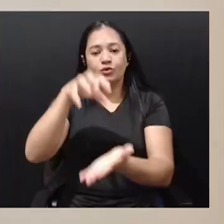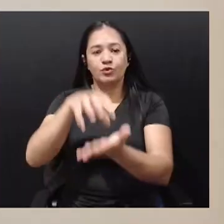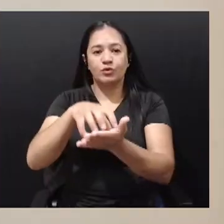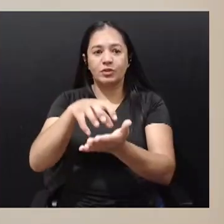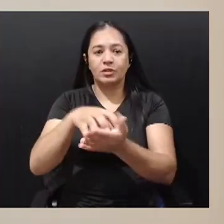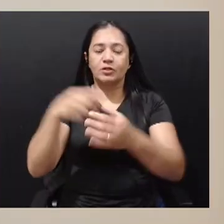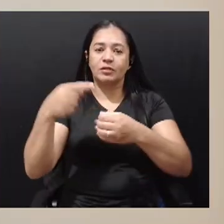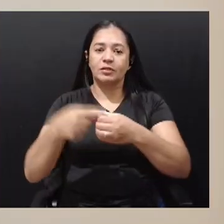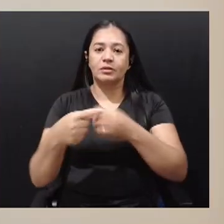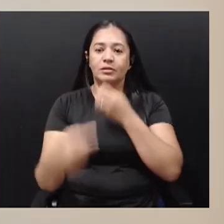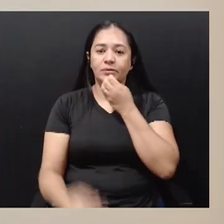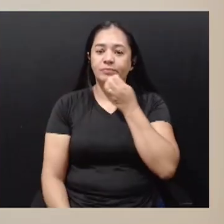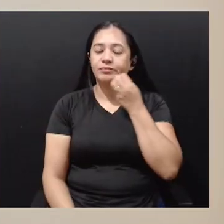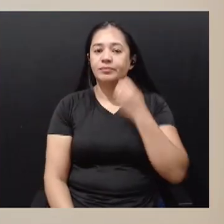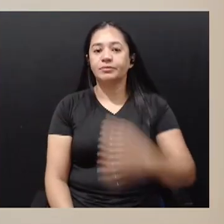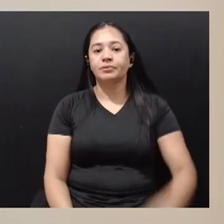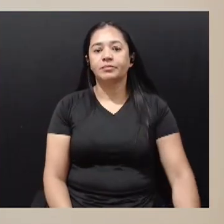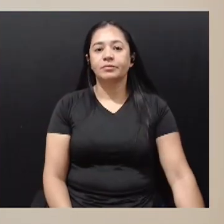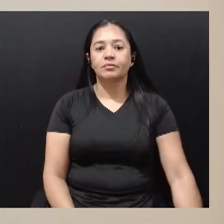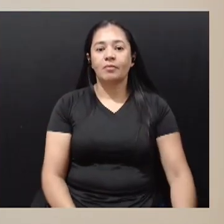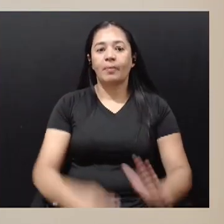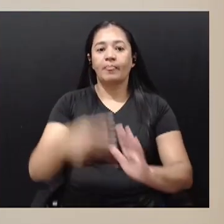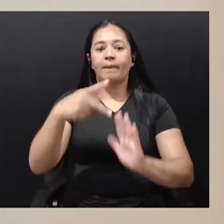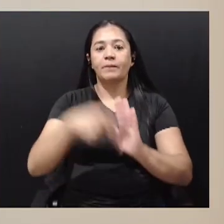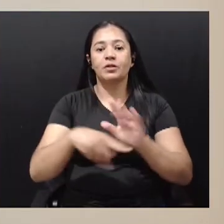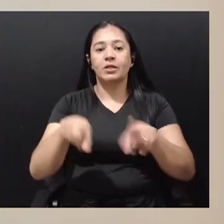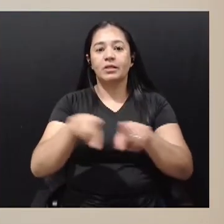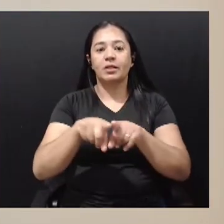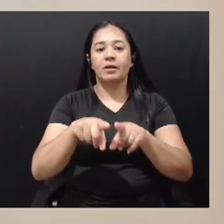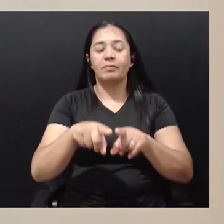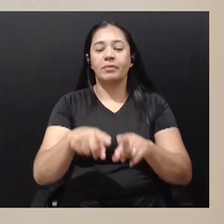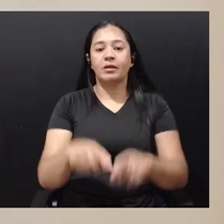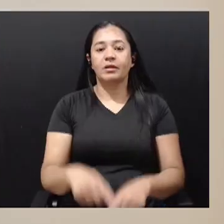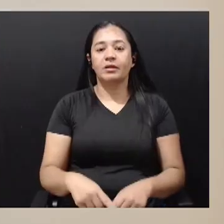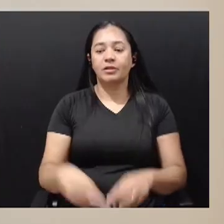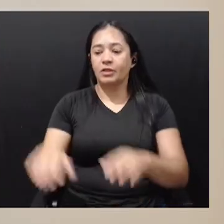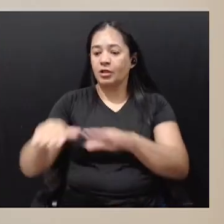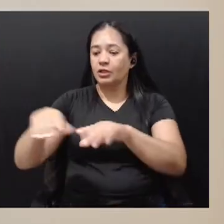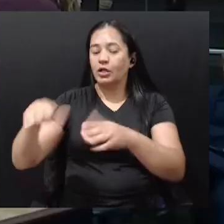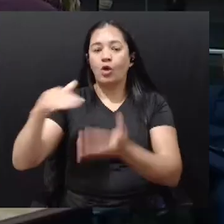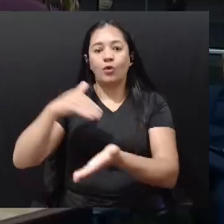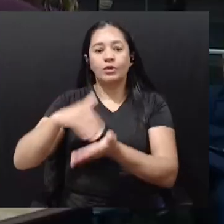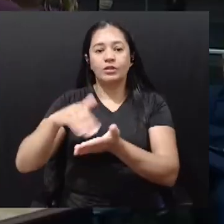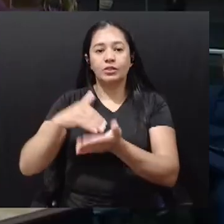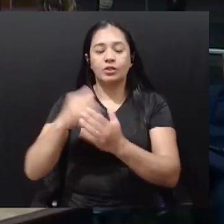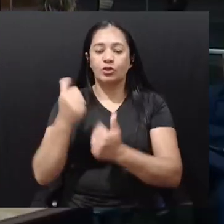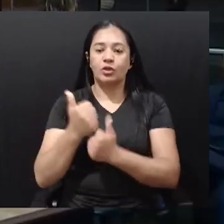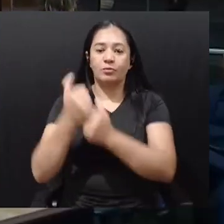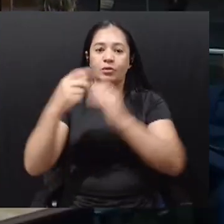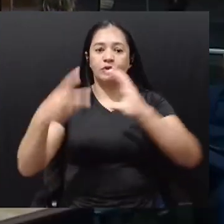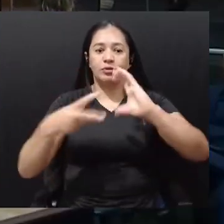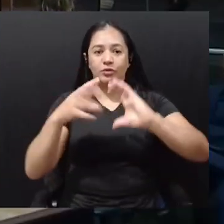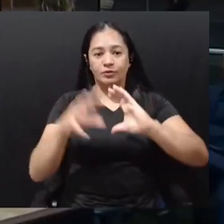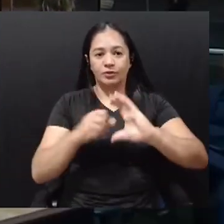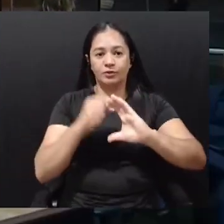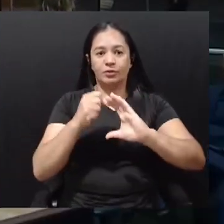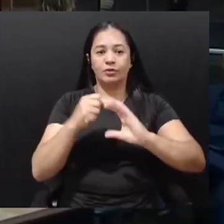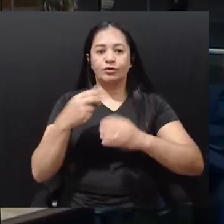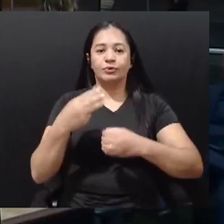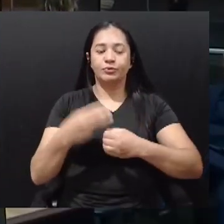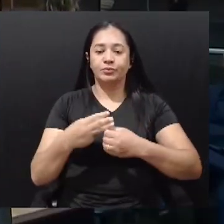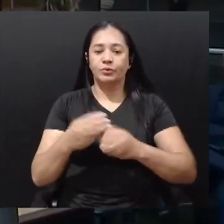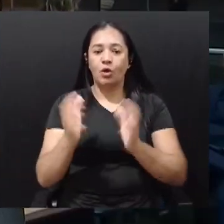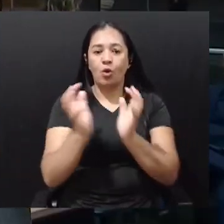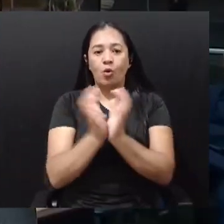cidade. O projeto também prevê a existência de um escritório de apoio ao audiovisual no município. Digamos, uma comissão que pode